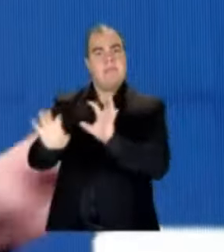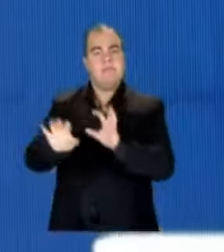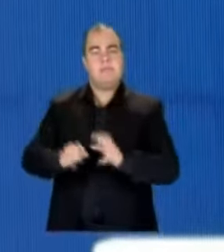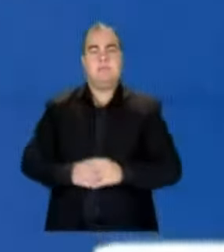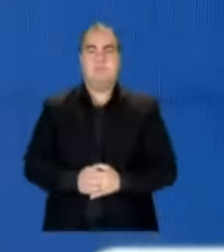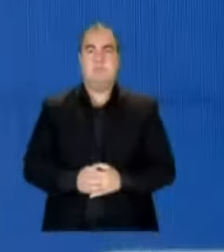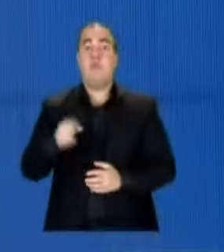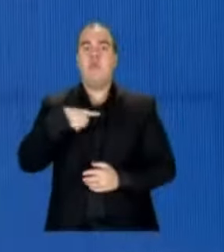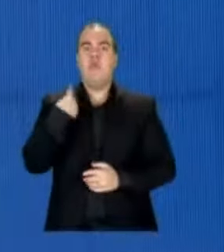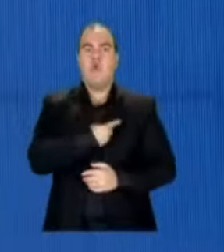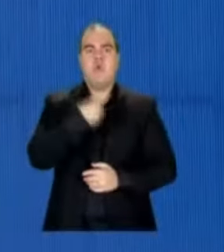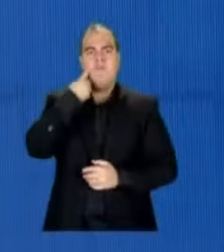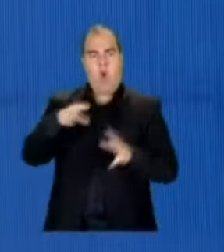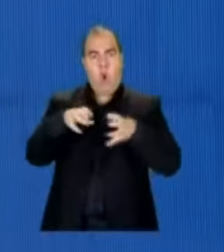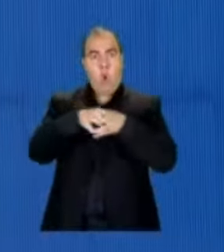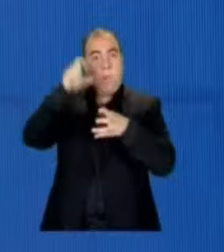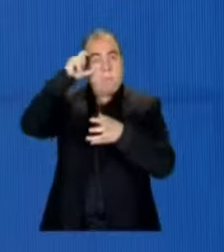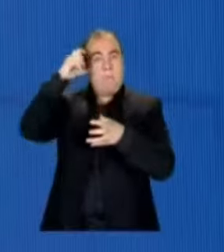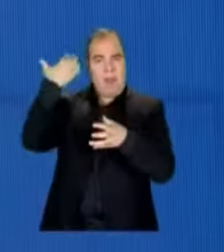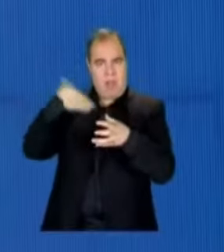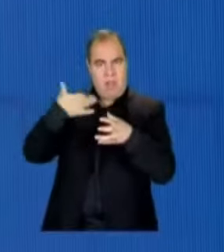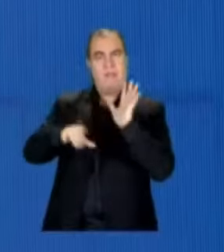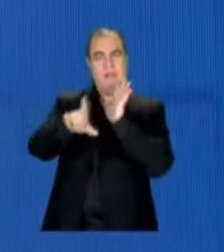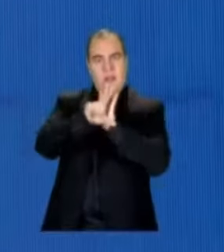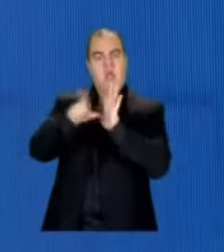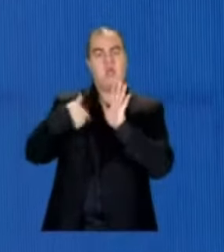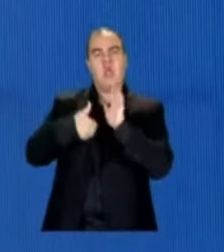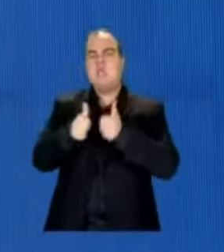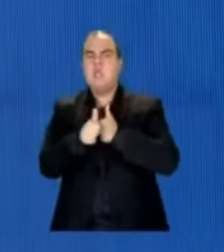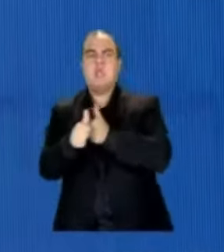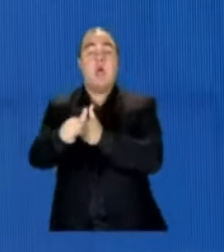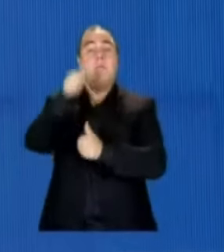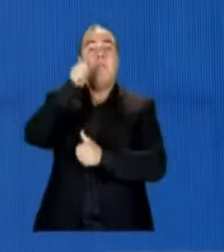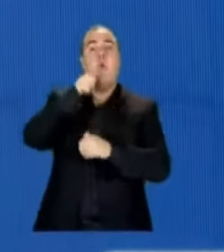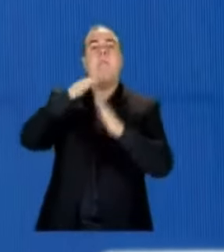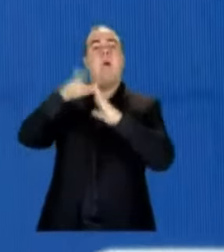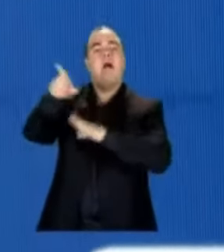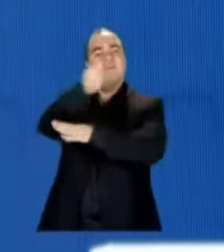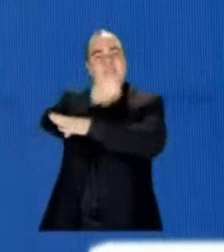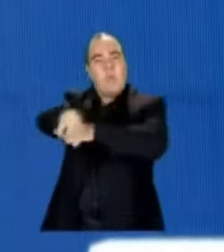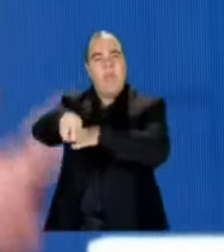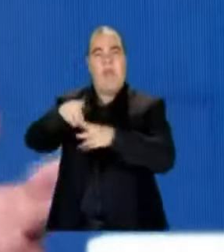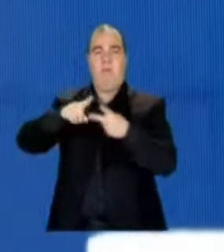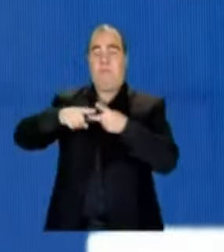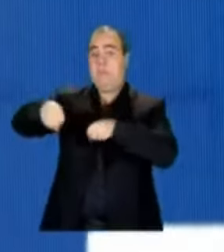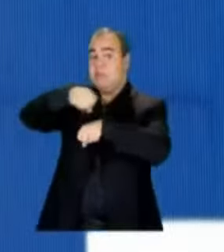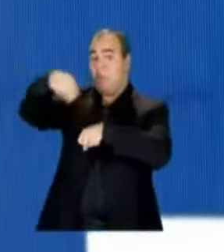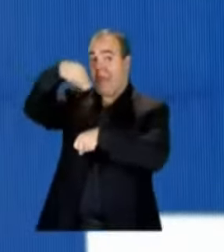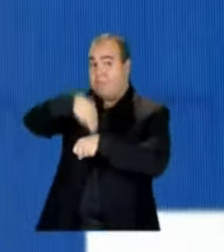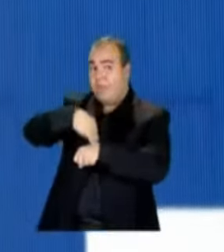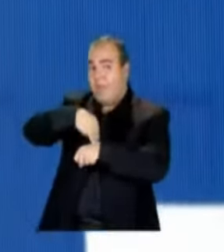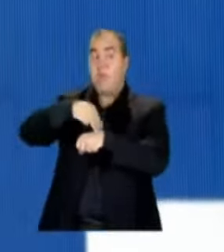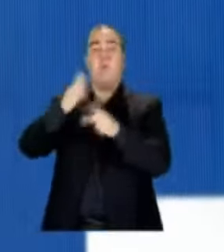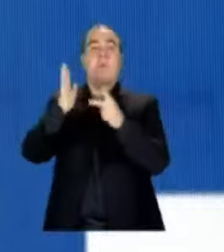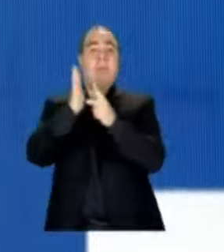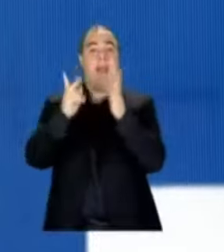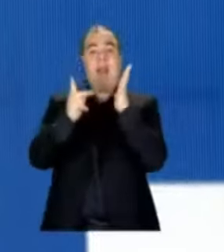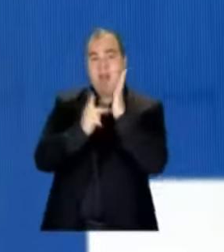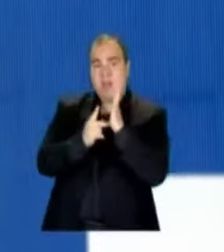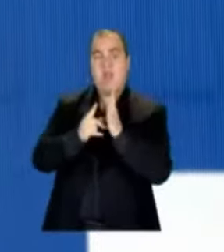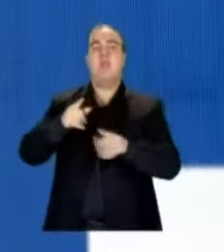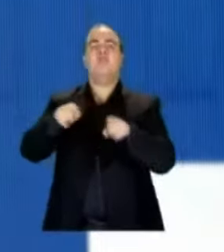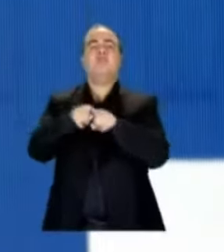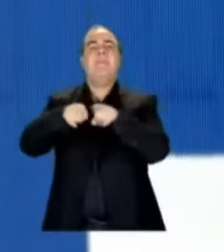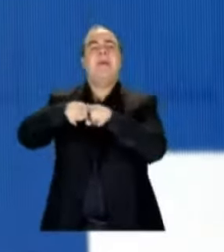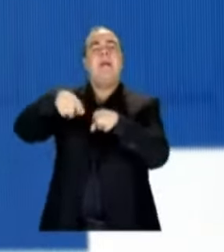vamos descentralizar a Patrulha Maria da Penha para que a mulher que mora em São Miguel Paulista em São Mateus em Parelheiros em Perus e sofra